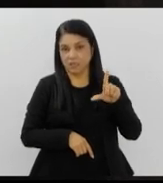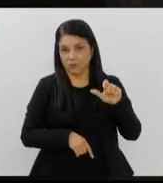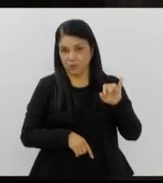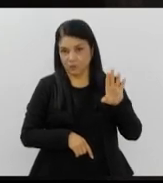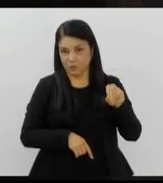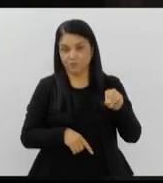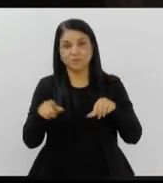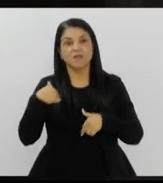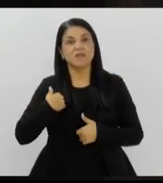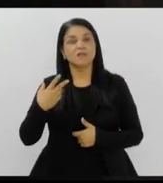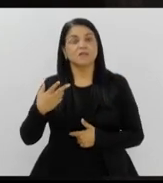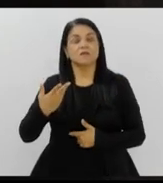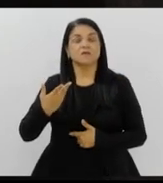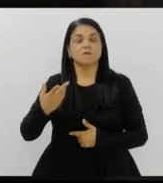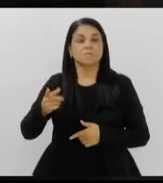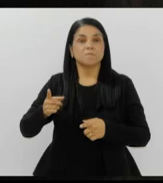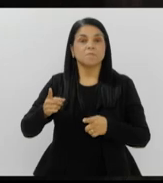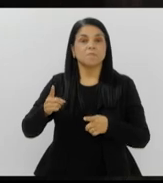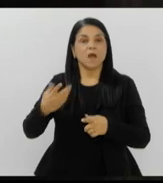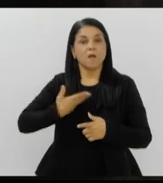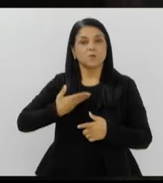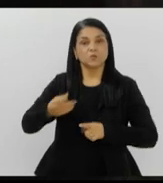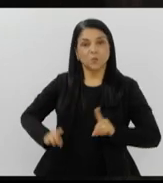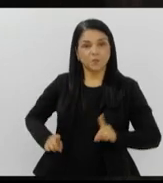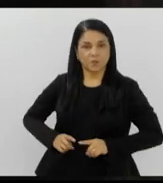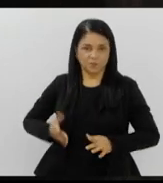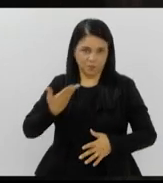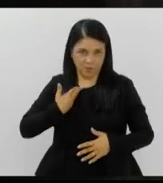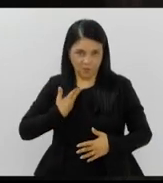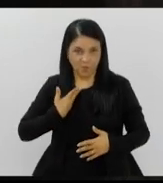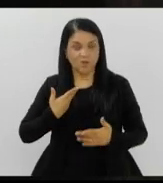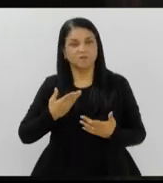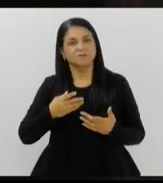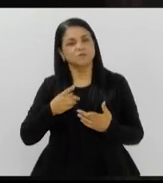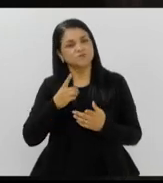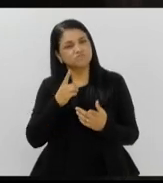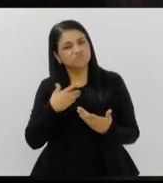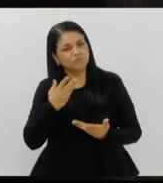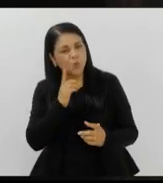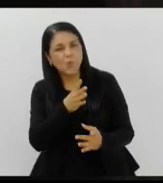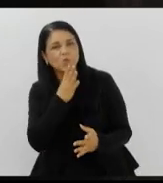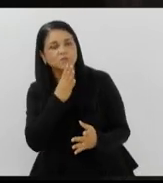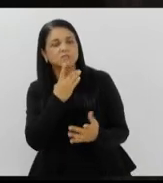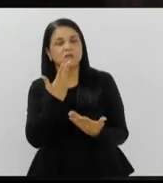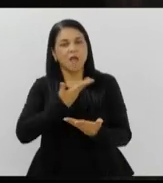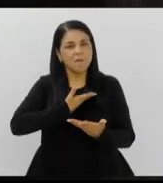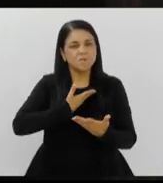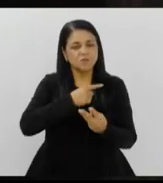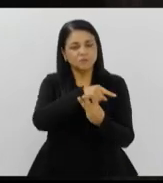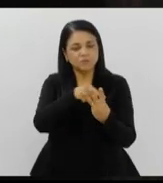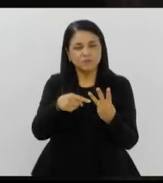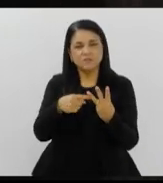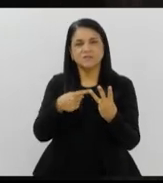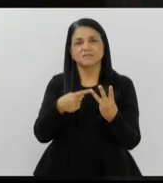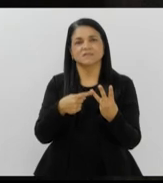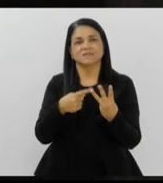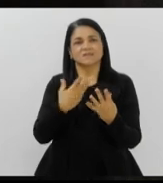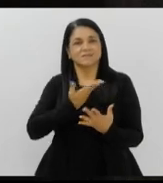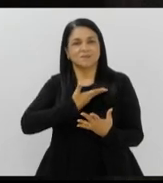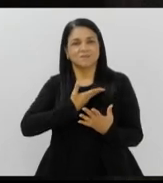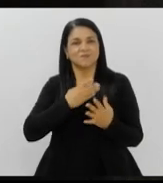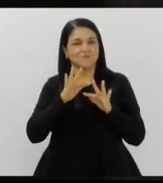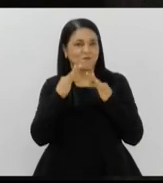amigos. Depois ficou a Ana, ficou o João e o Pedro, né? Os 3 amigos da família inteira. E